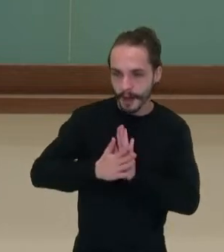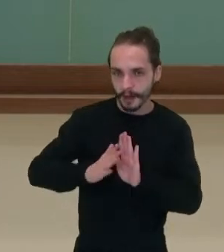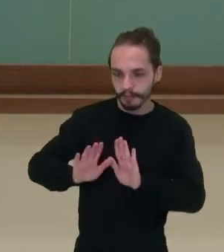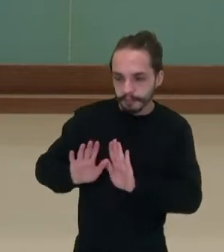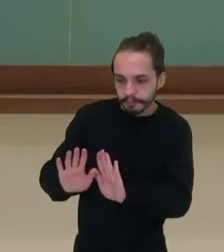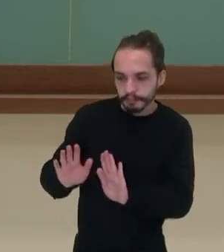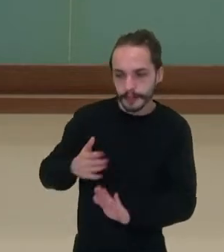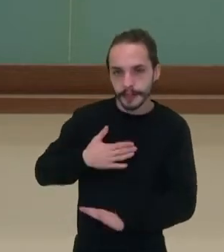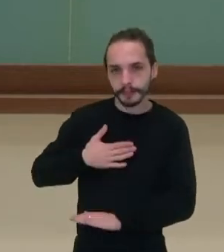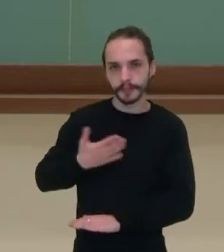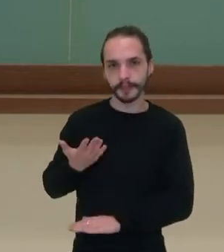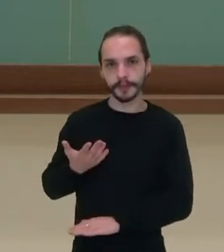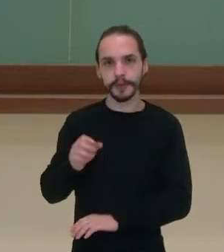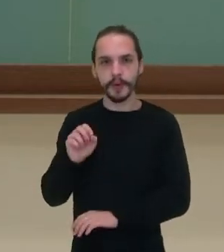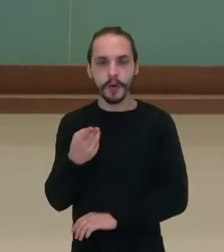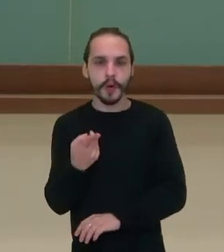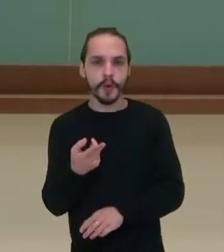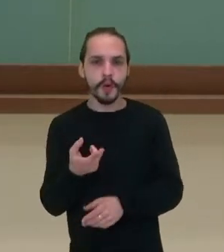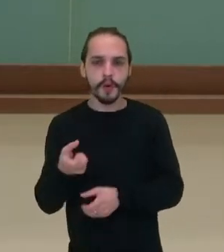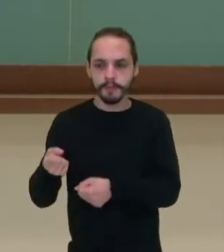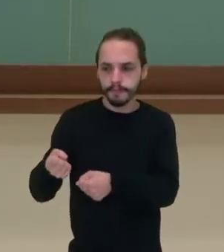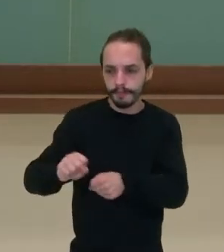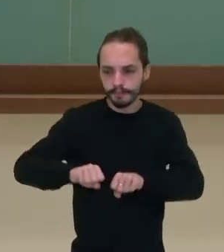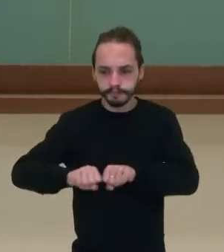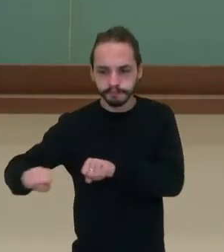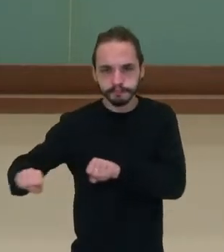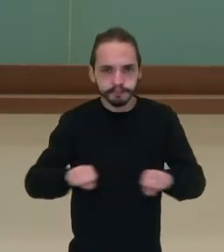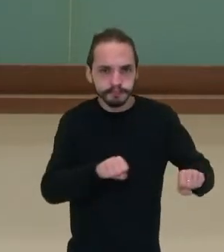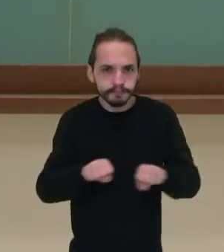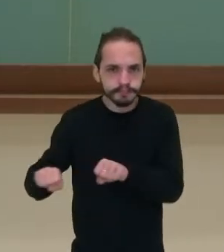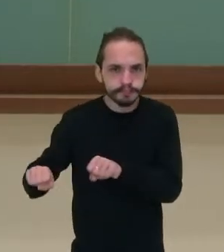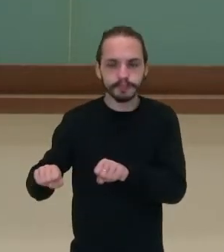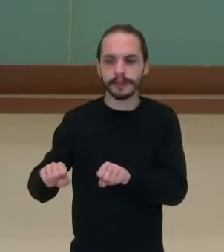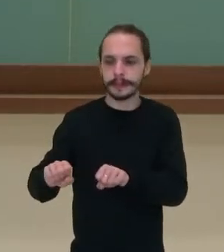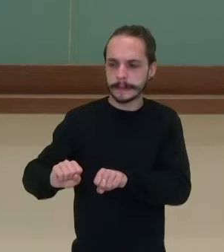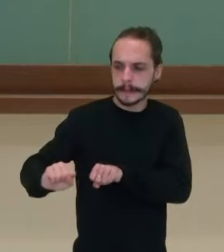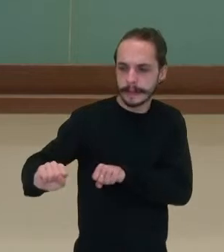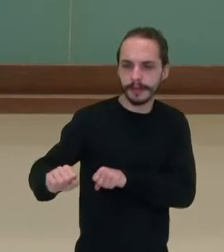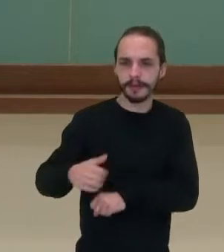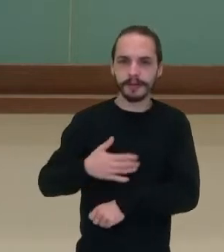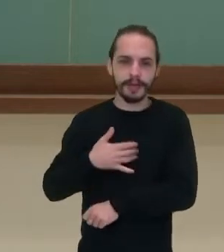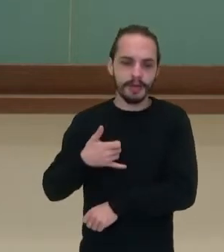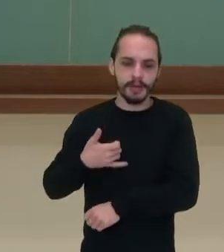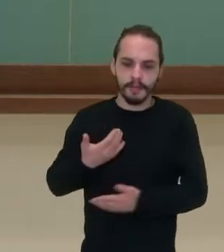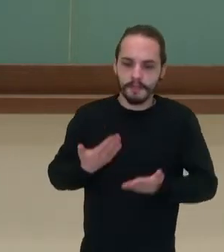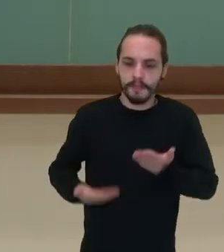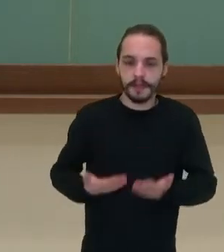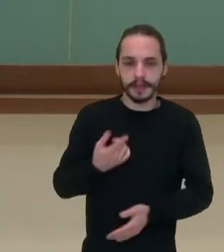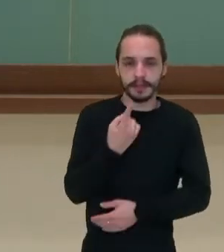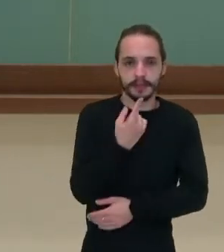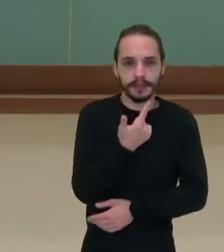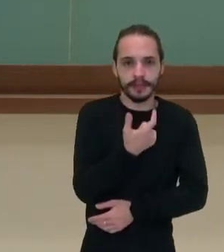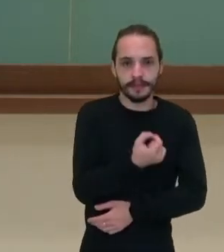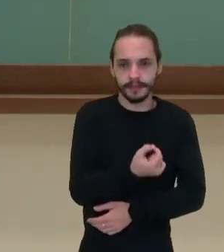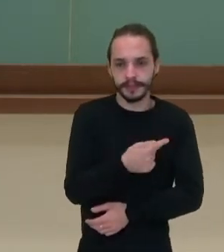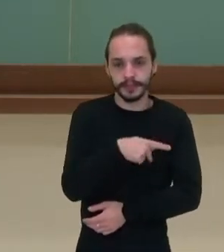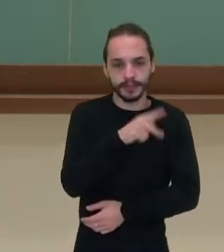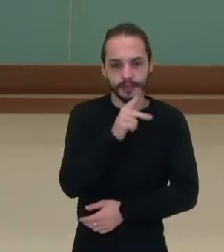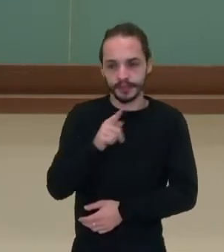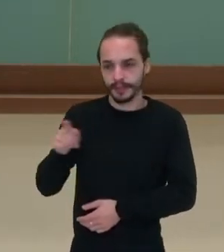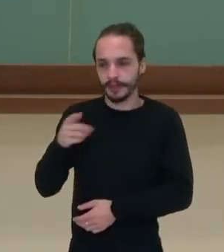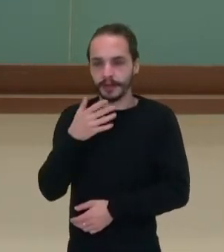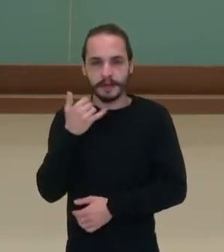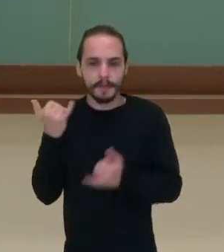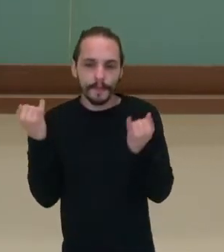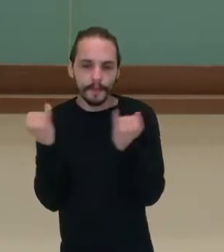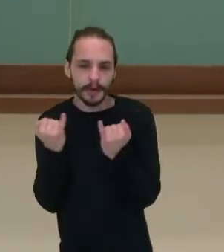por exemplo, a gente vai fazer um cabo de guerra, né? Eu tenho 120 quilos, uma outra pessoa mais magricelinha vai lá fazer um cabo de guerra comigo. O cara